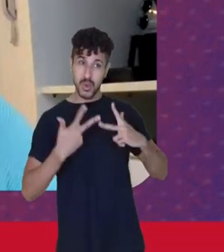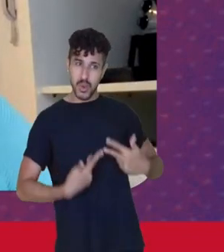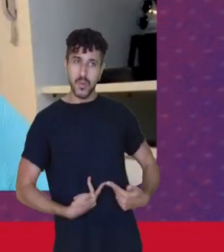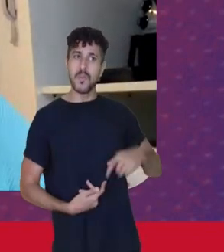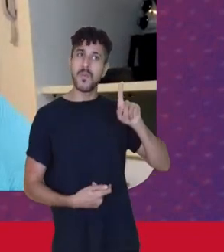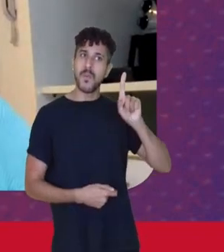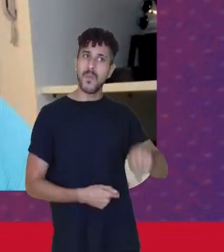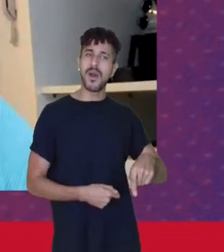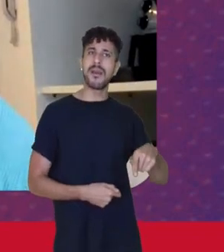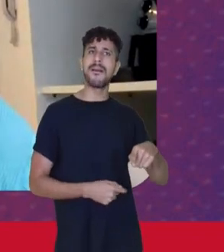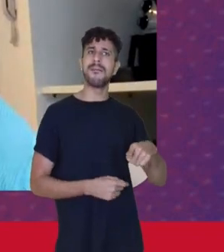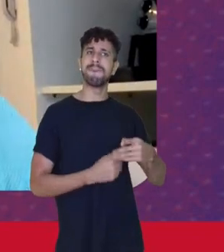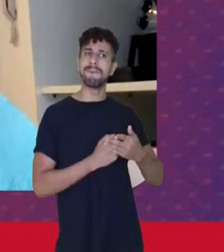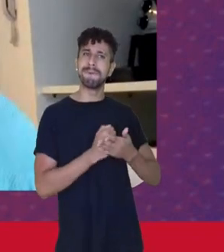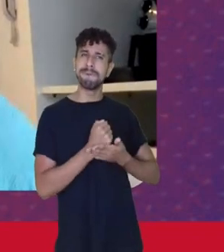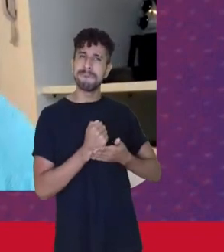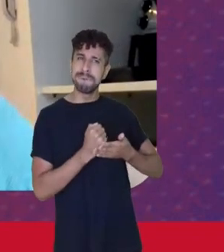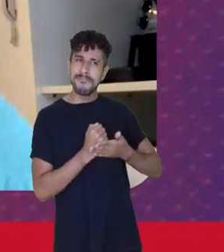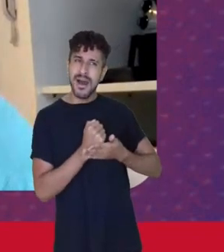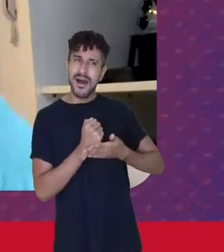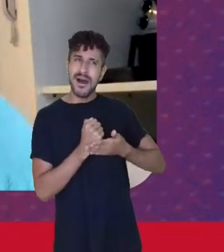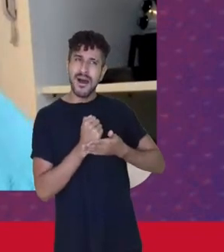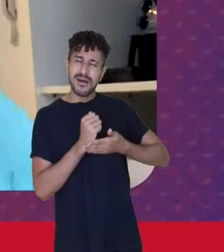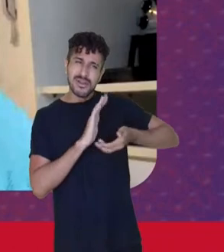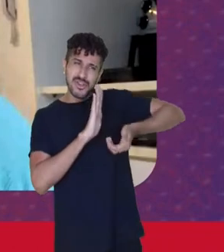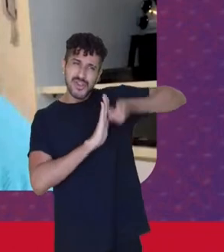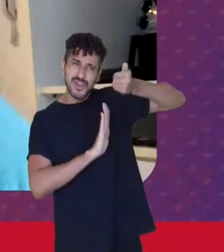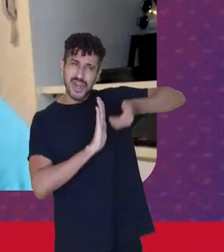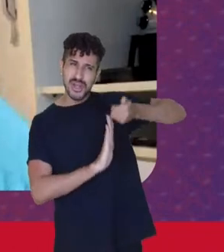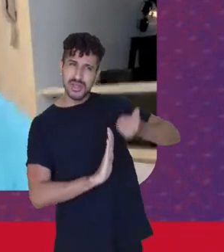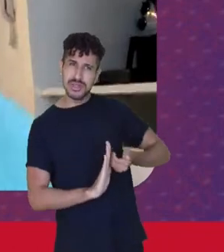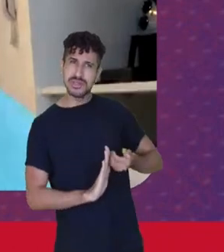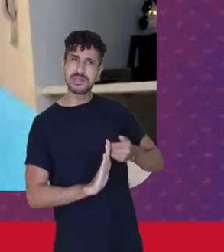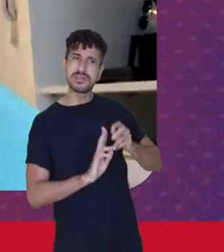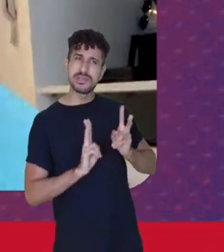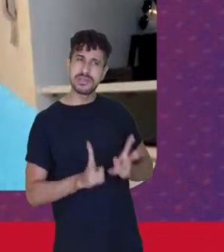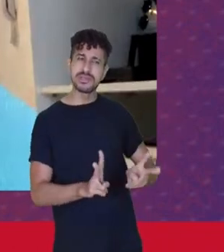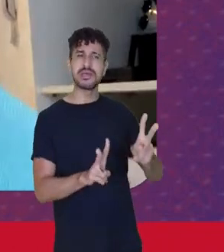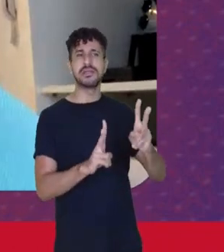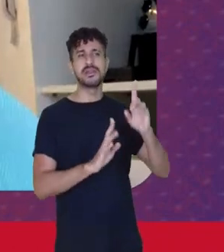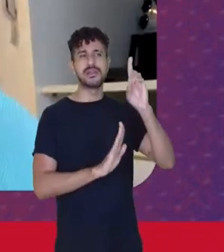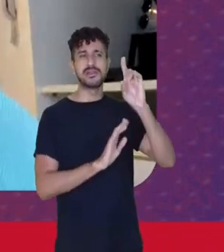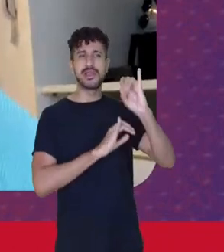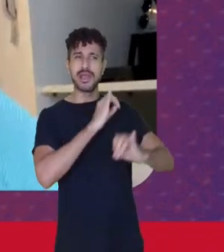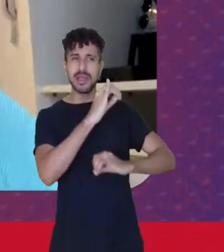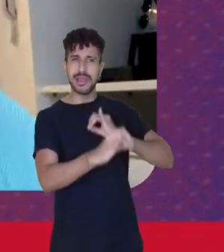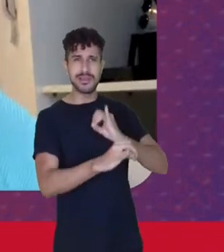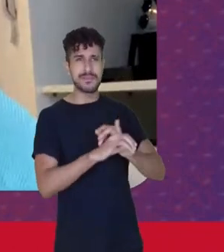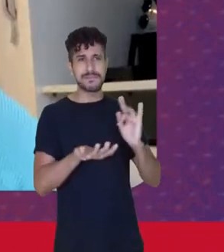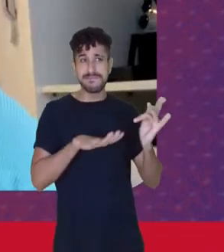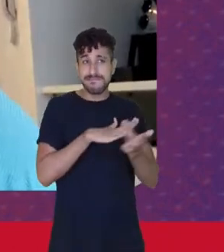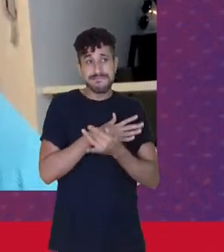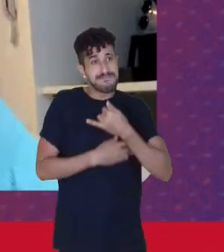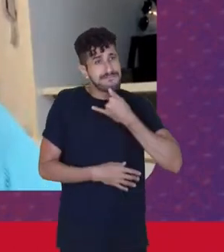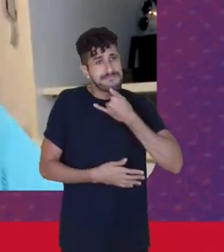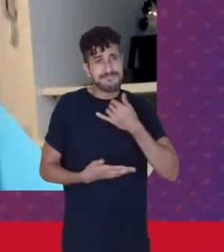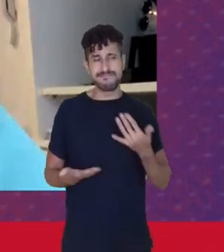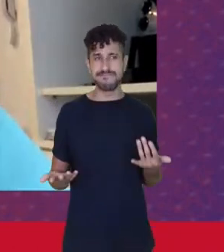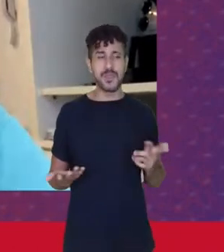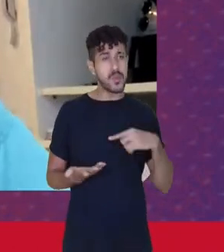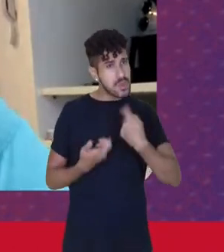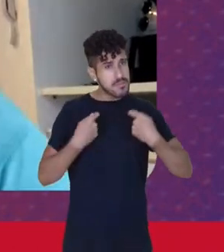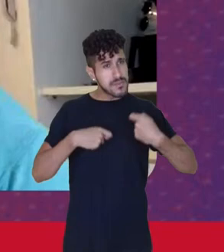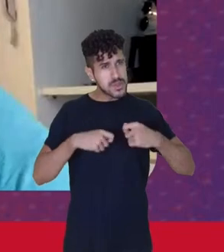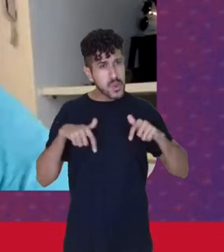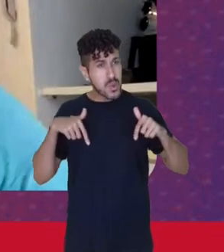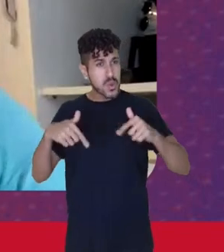são sistematicamente violados na internet e nas redes sociais, infelizmente, né? E nós